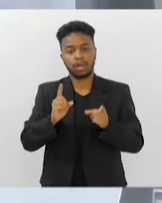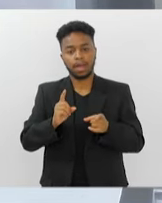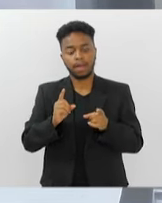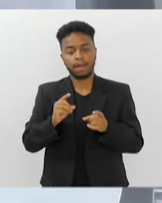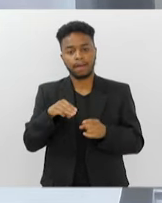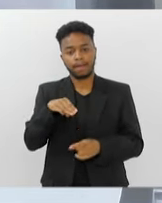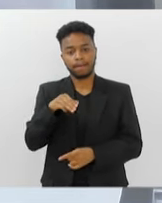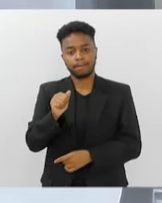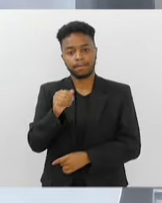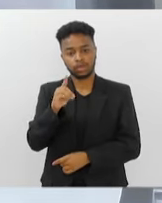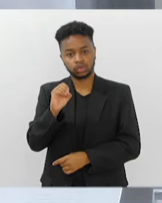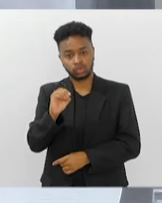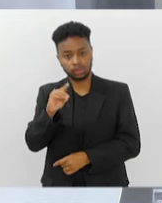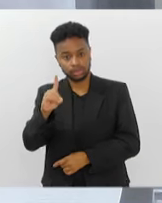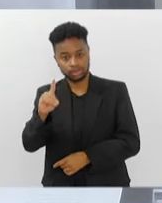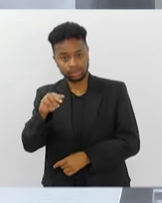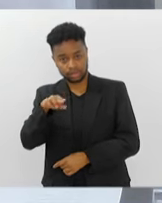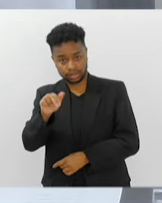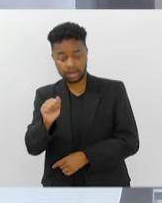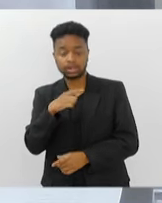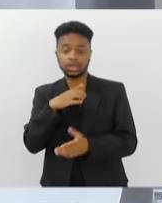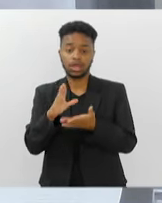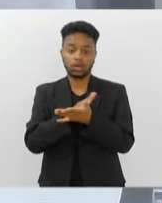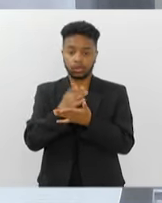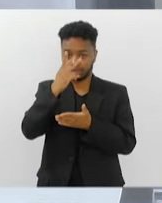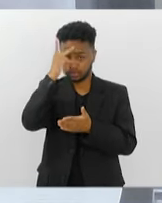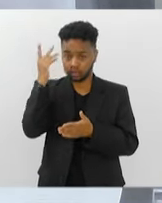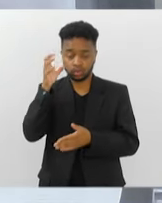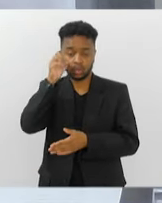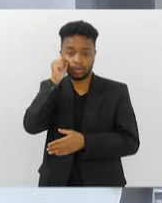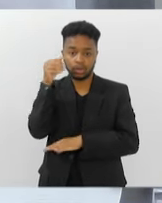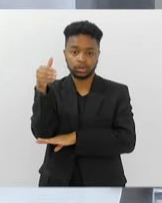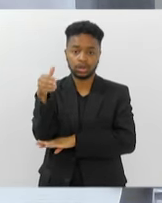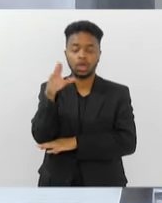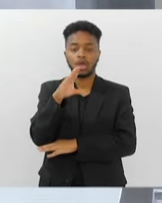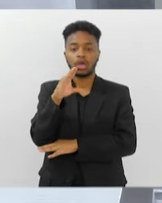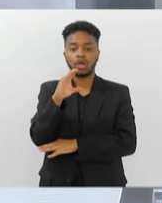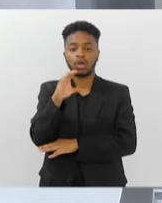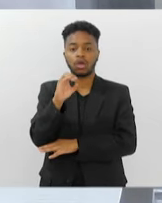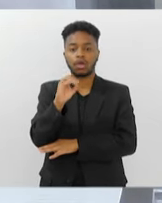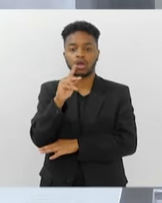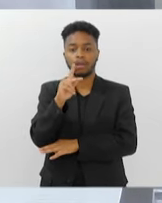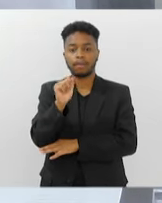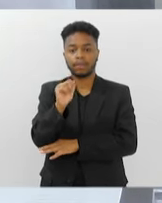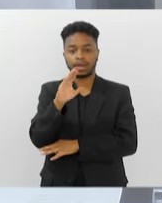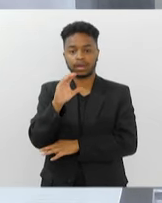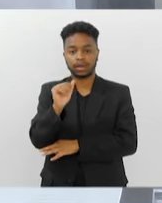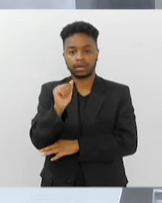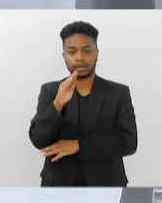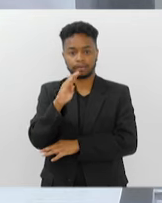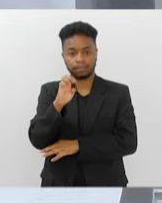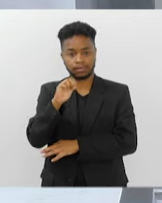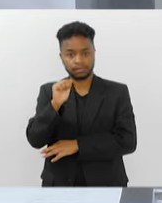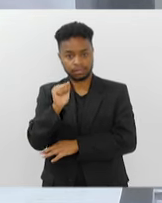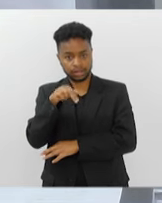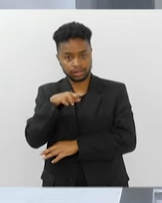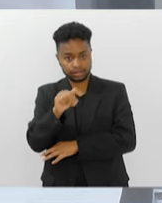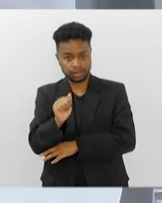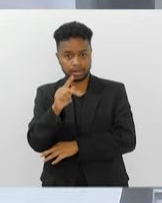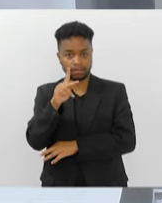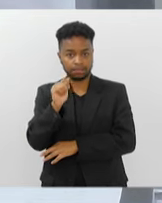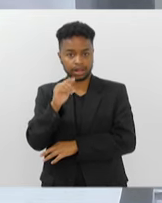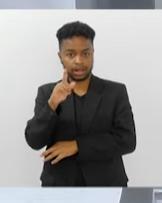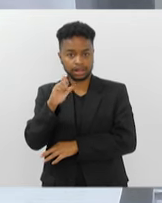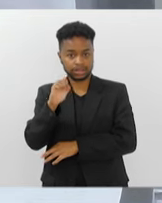tiveram pessoas que dormiram no Copacabana Palace jantaram que pessoas é do governo pessoas do governo né a gente não